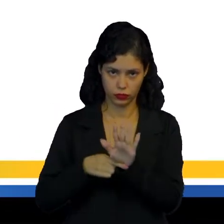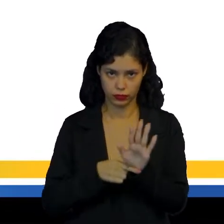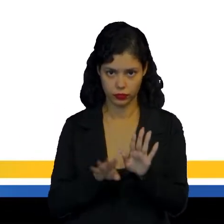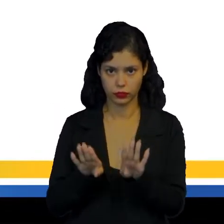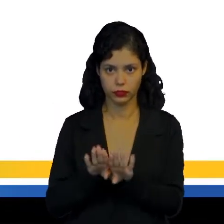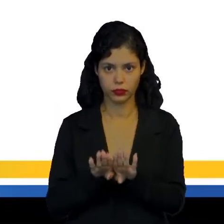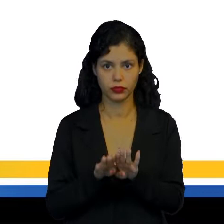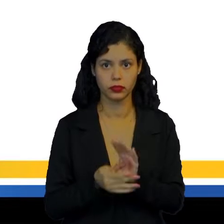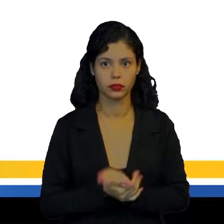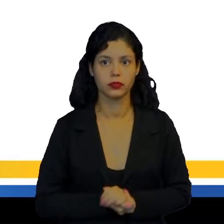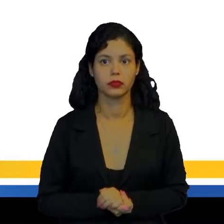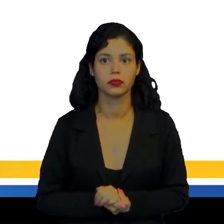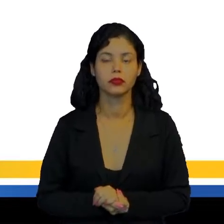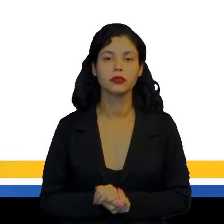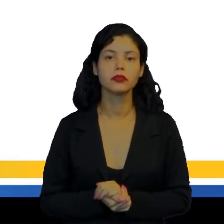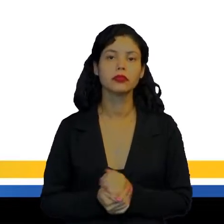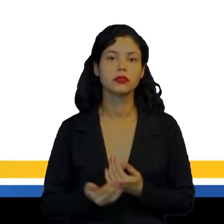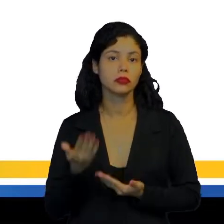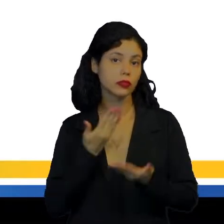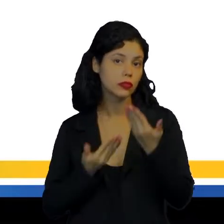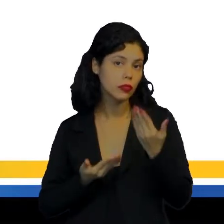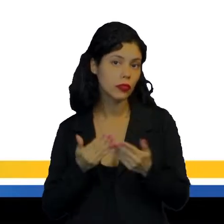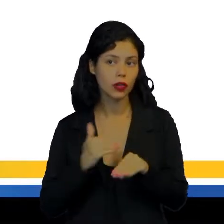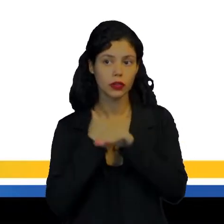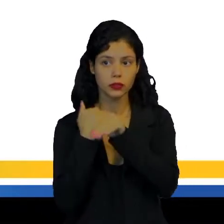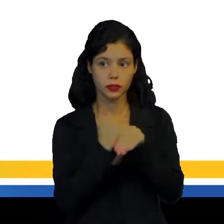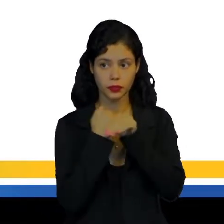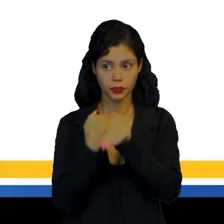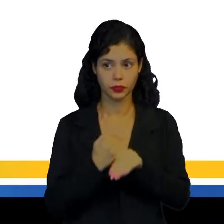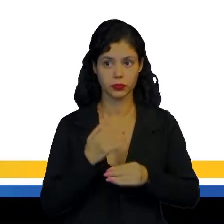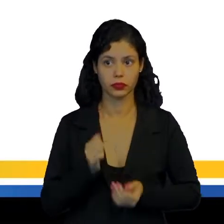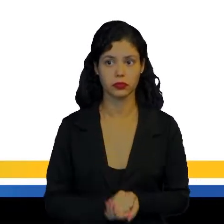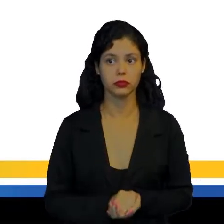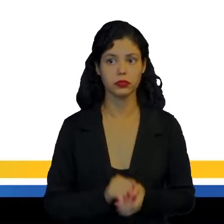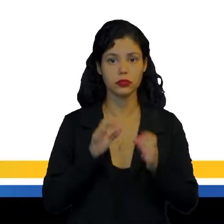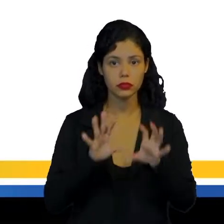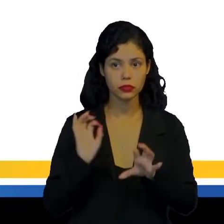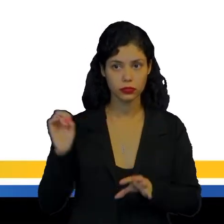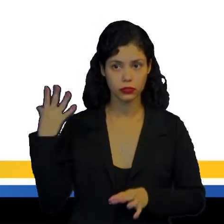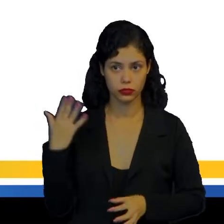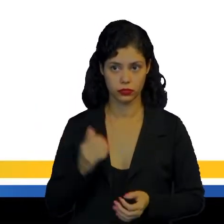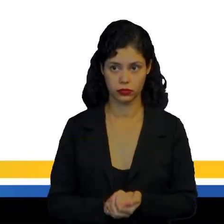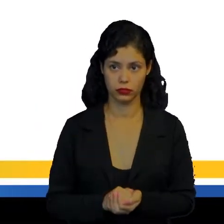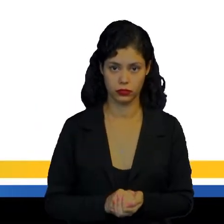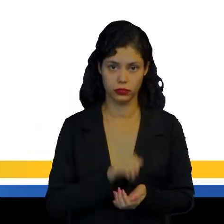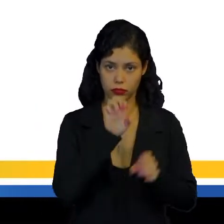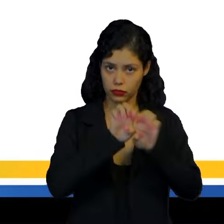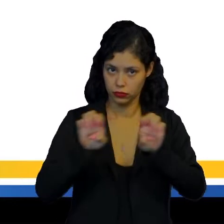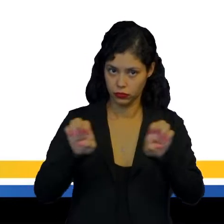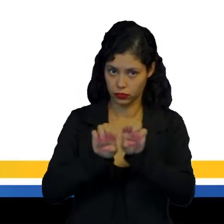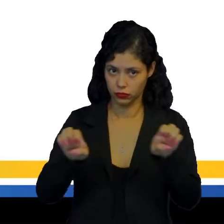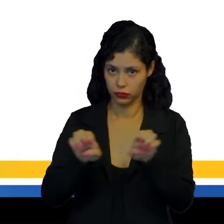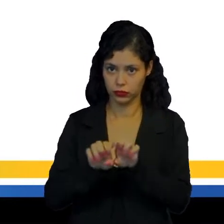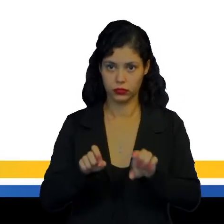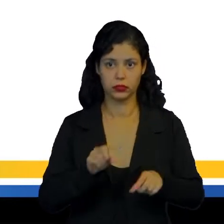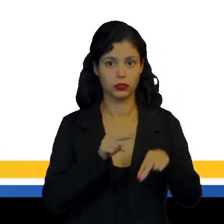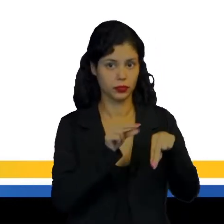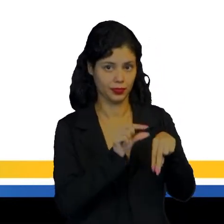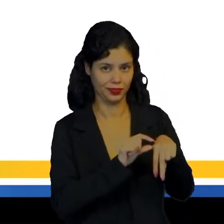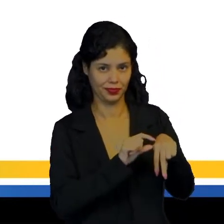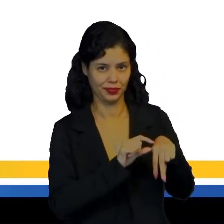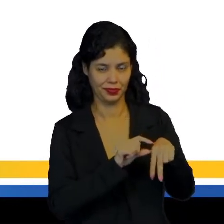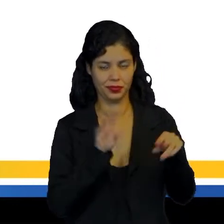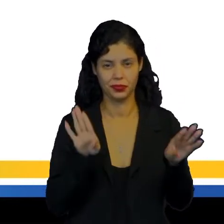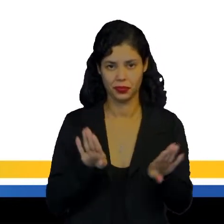apresentada. Em uma relação de igualdade. Dessa maneira, as equações exponenciais